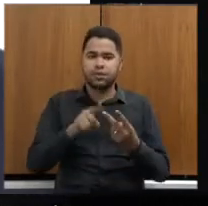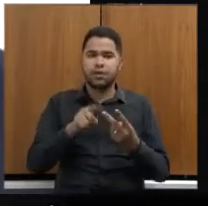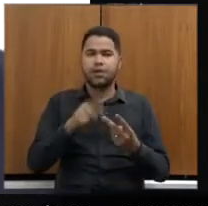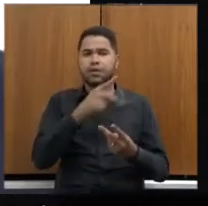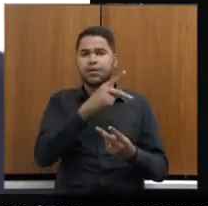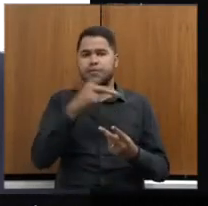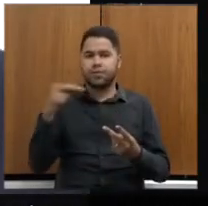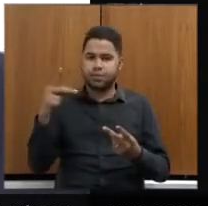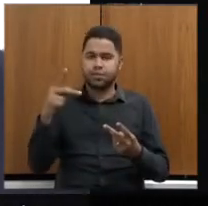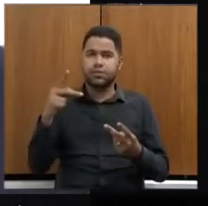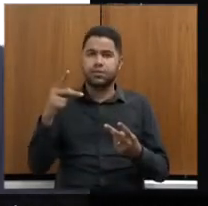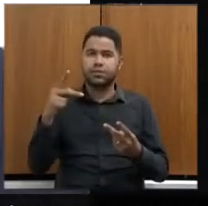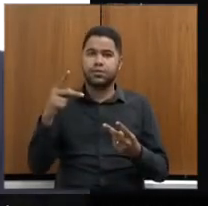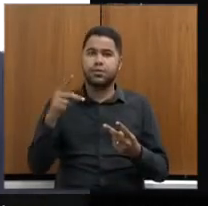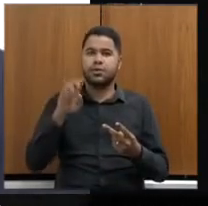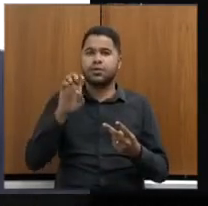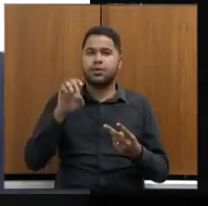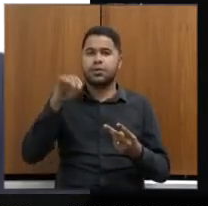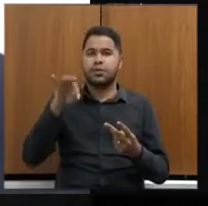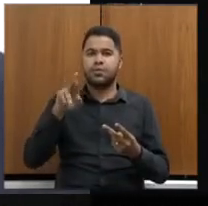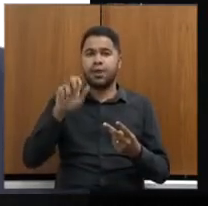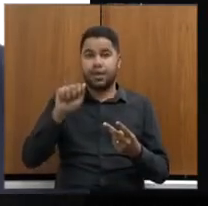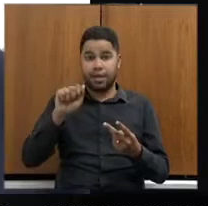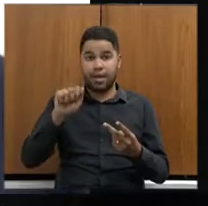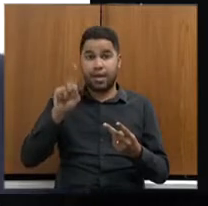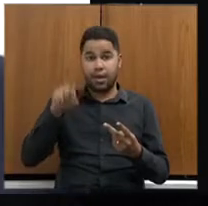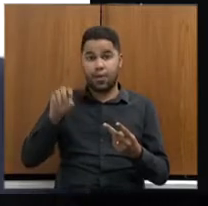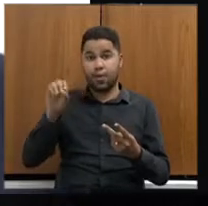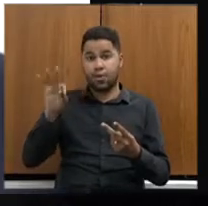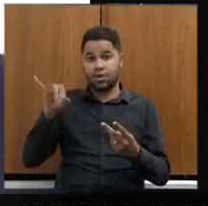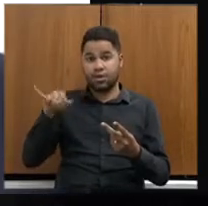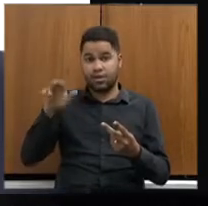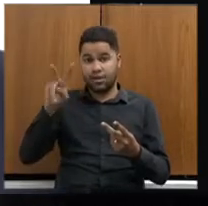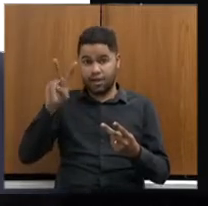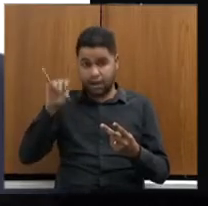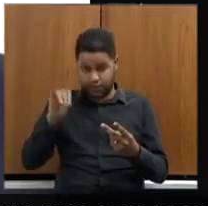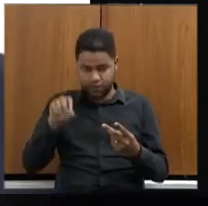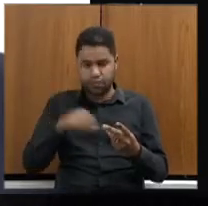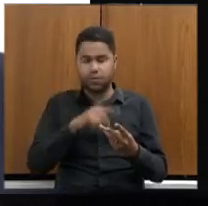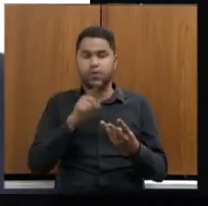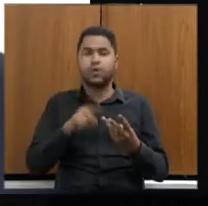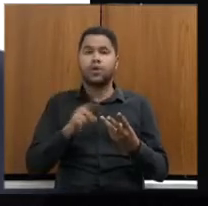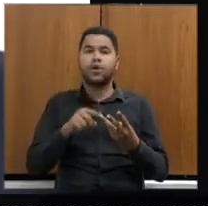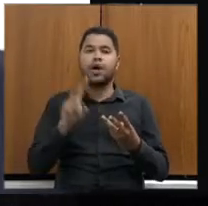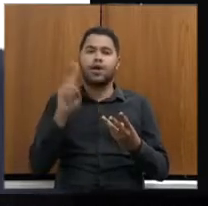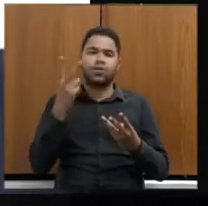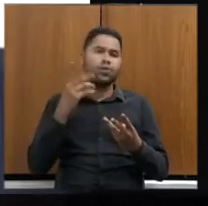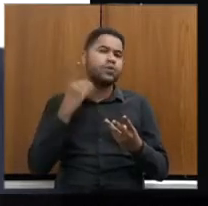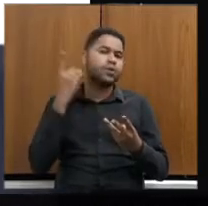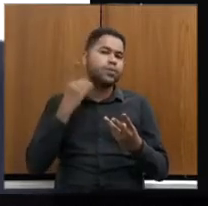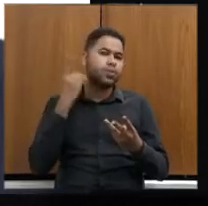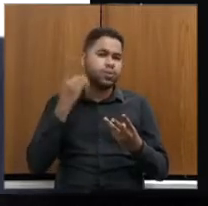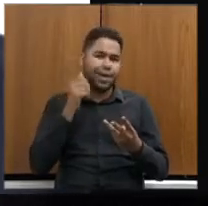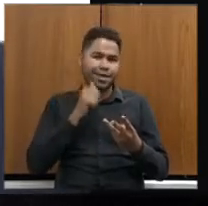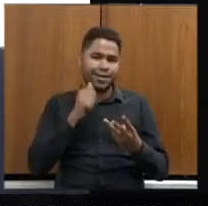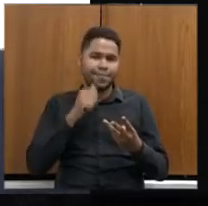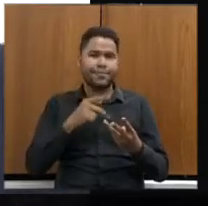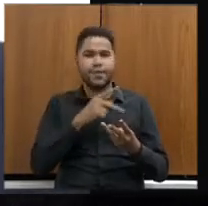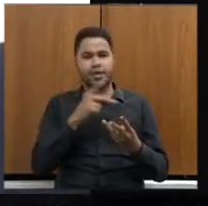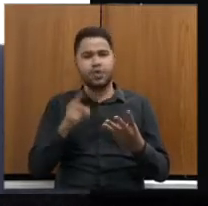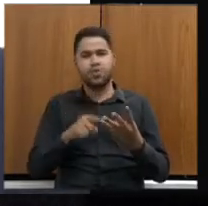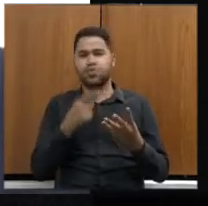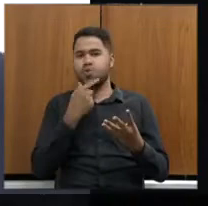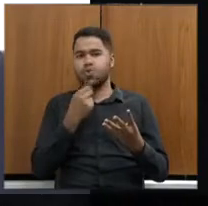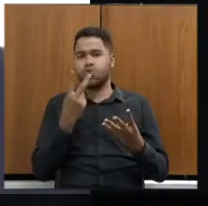dela está da Emater e o Otávio quero cumprimentar os senhores deputados presentes para os deputados que